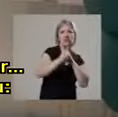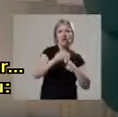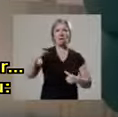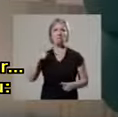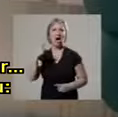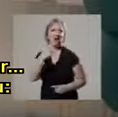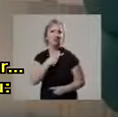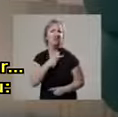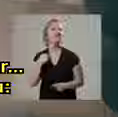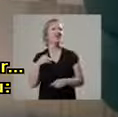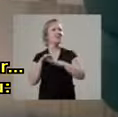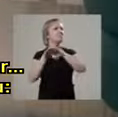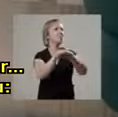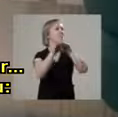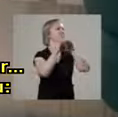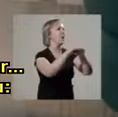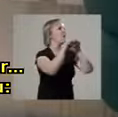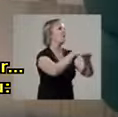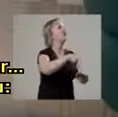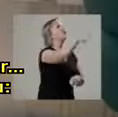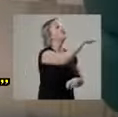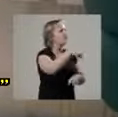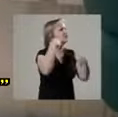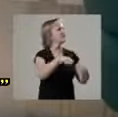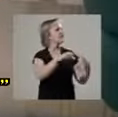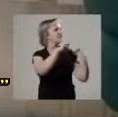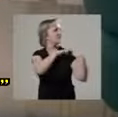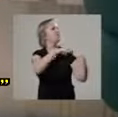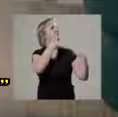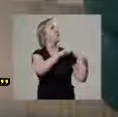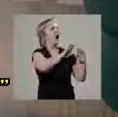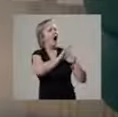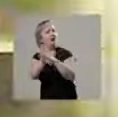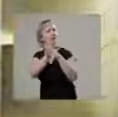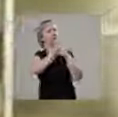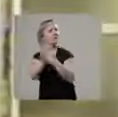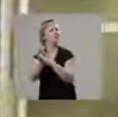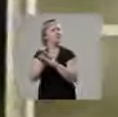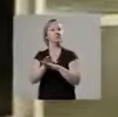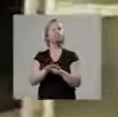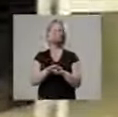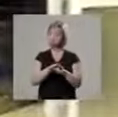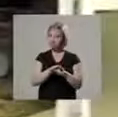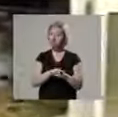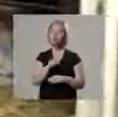igreja, padre, pastor, todo mundo, e falou, vocês têm que ajudar essa causa.